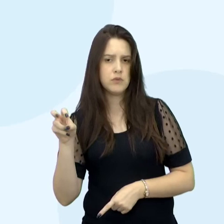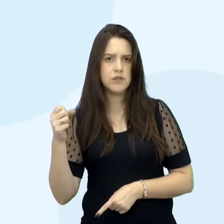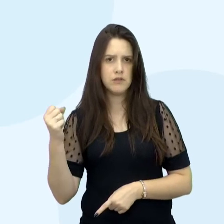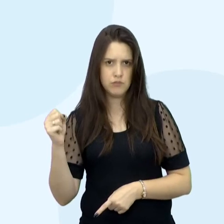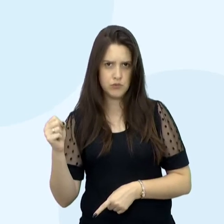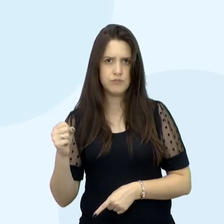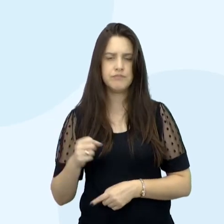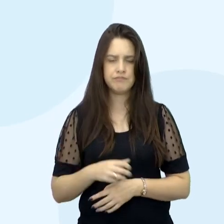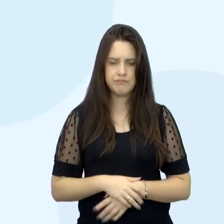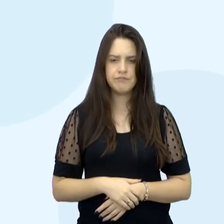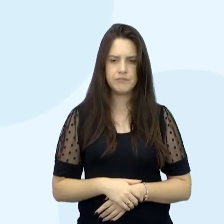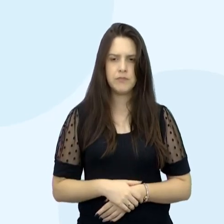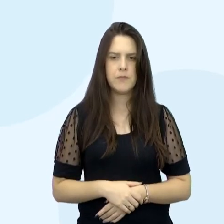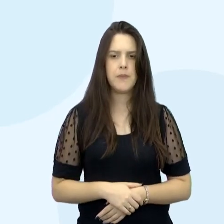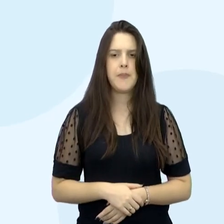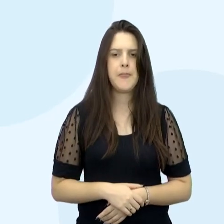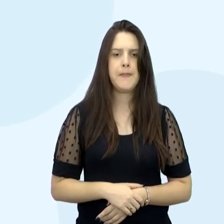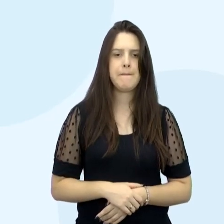131,58.